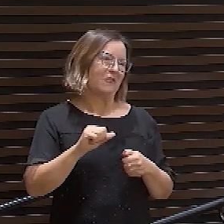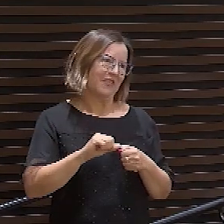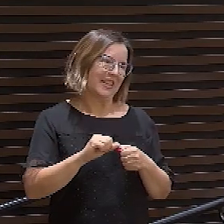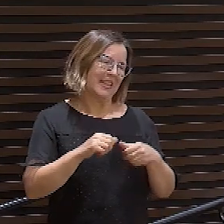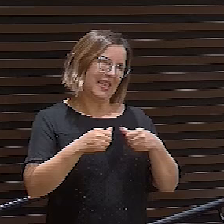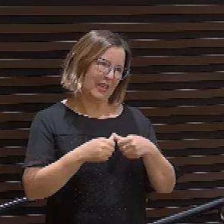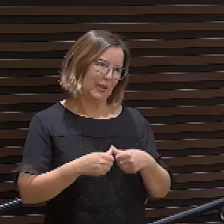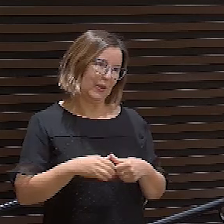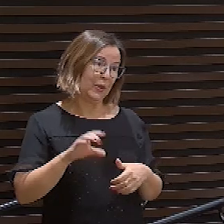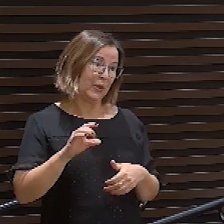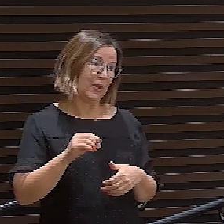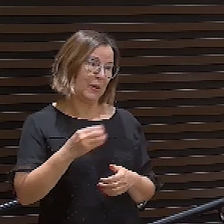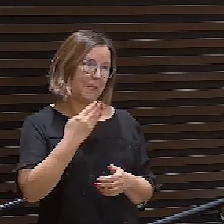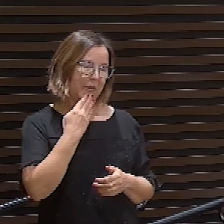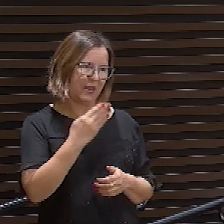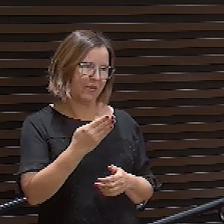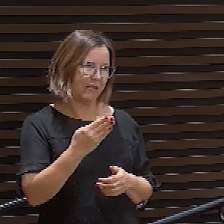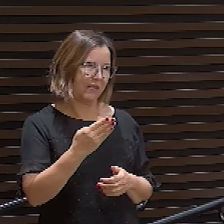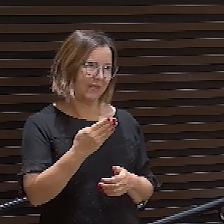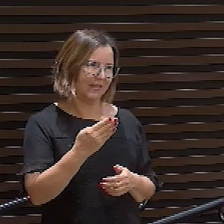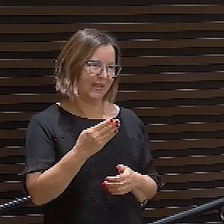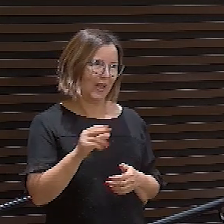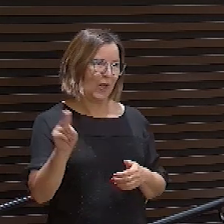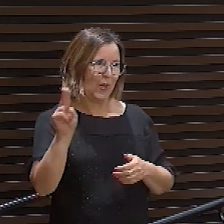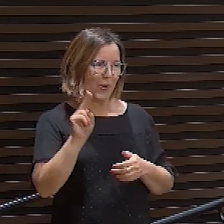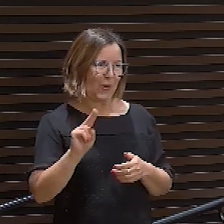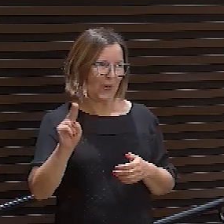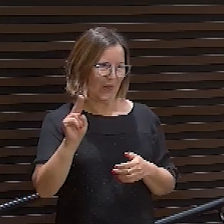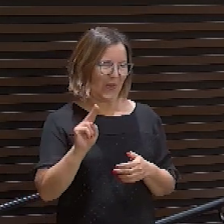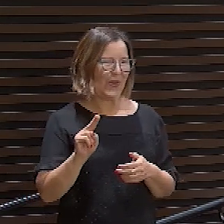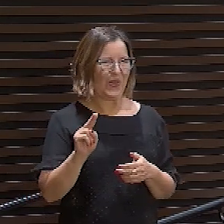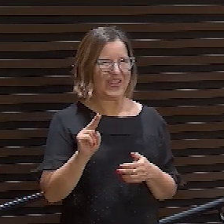peço que uses o martelo mais leve.